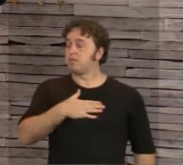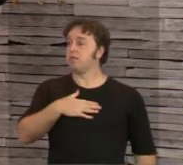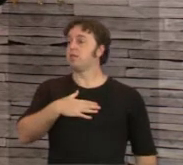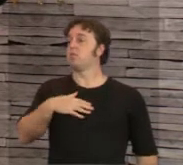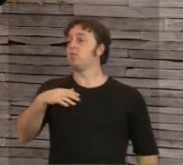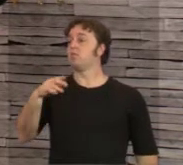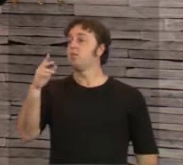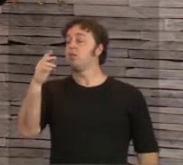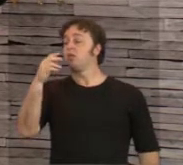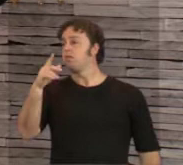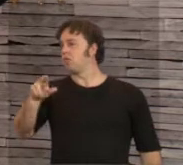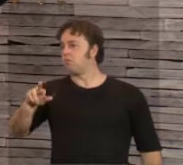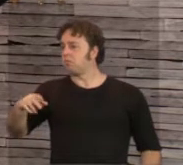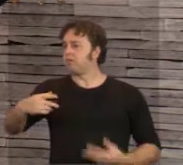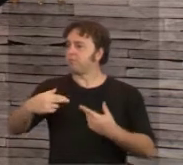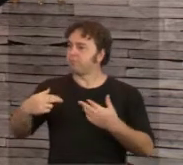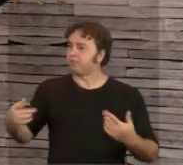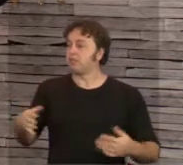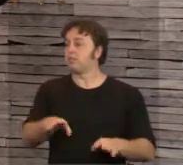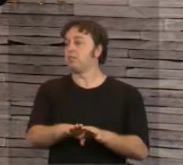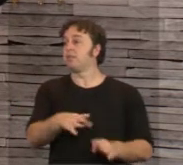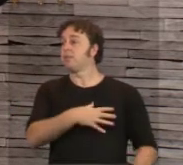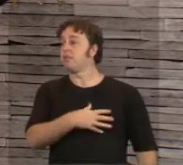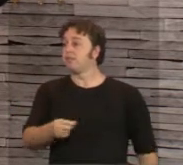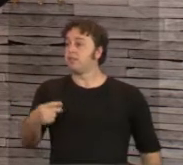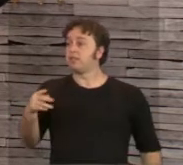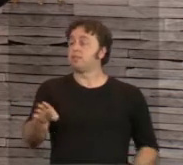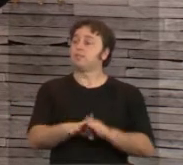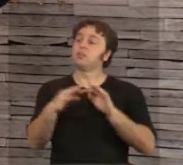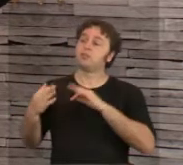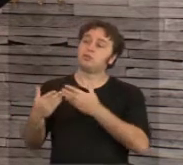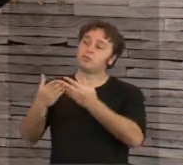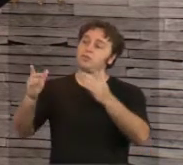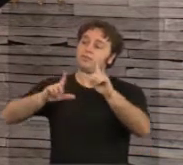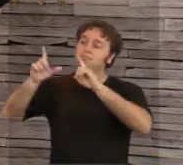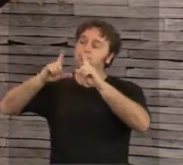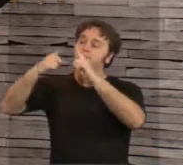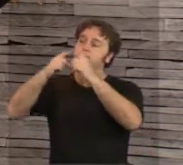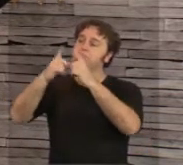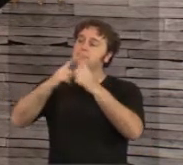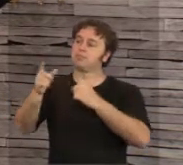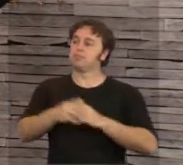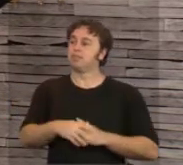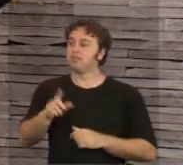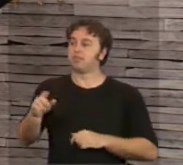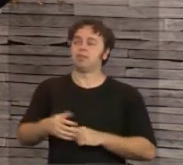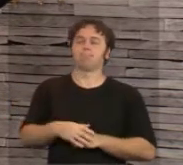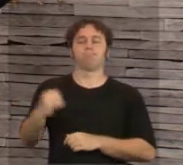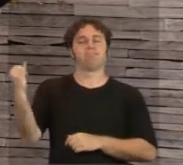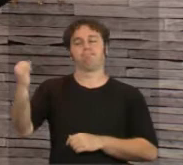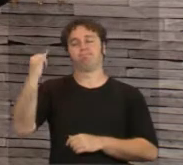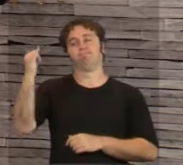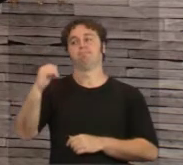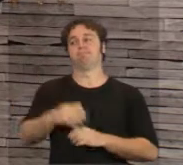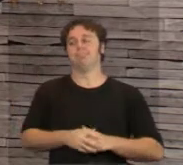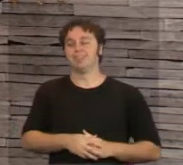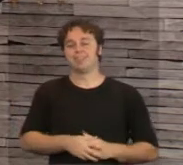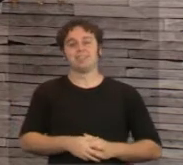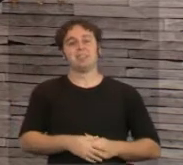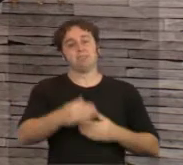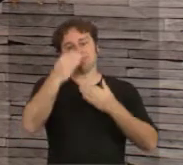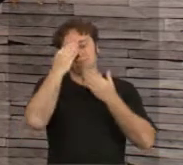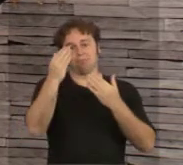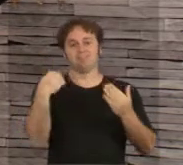Aloísio, minha esposa Rosa e minha filha Heloísa. E para vocês da Rede Vida, que é um espetáculo vocês aí. A gente quer